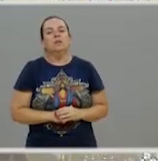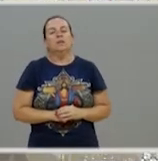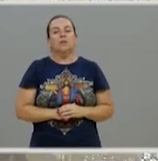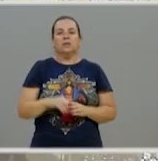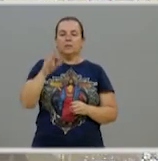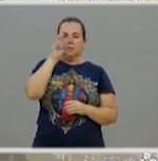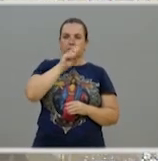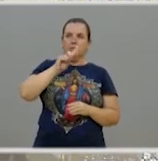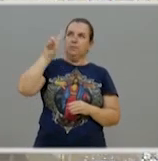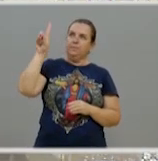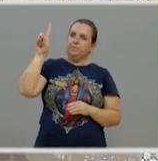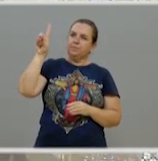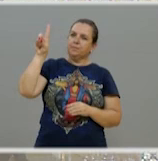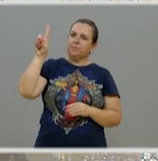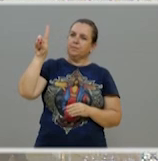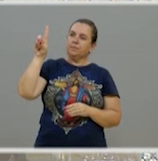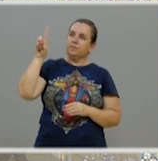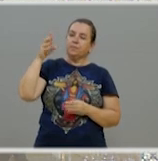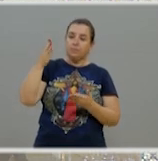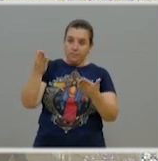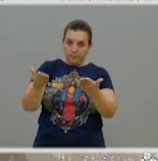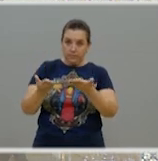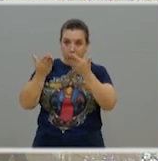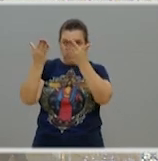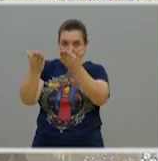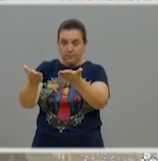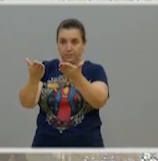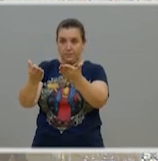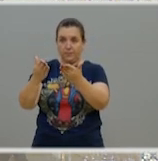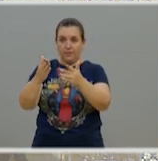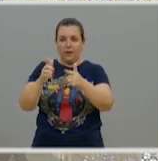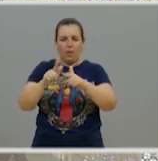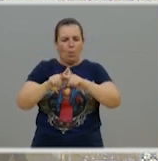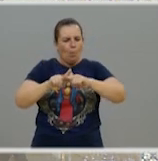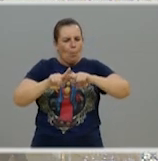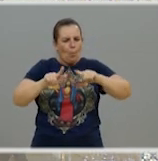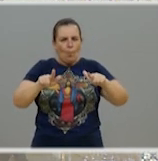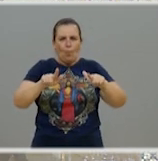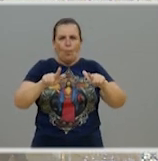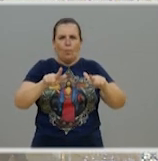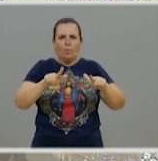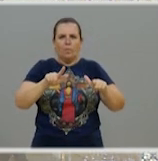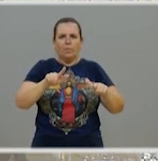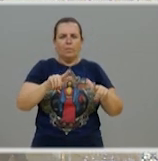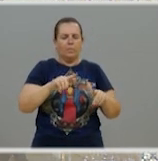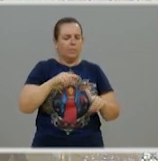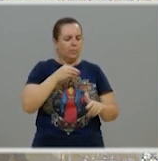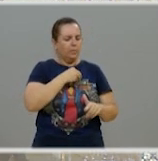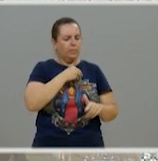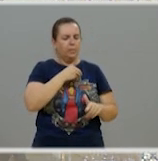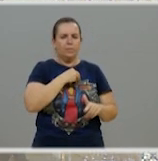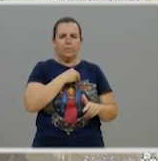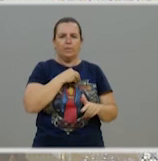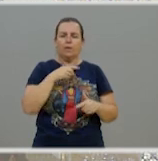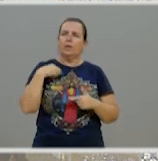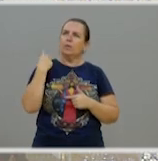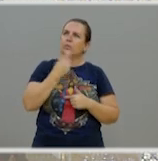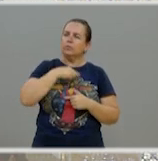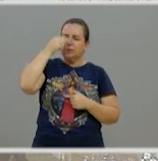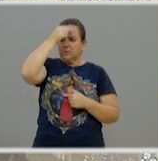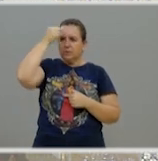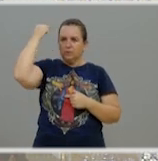Ó Deus, que estas oferendas lavem os nossos pecados e nos